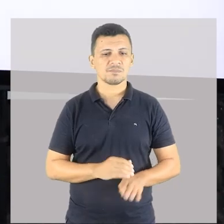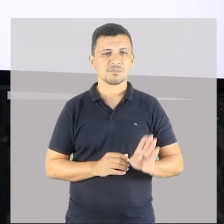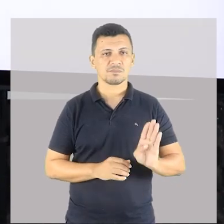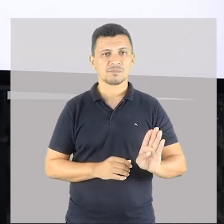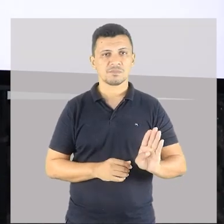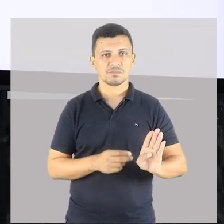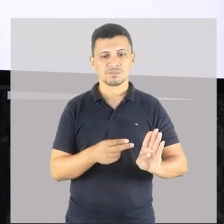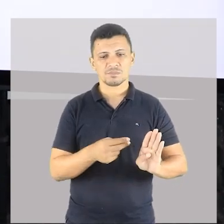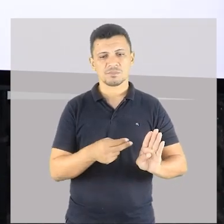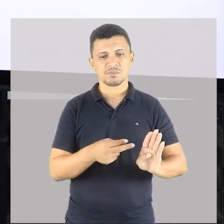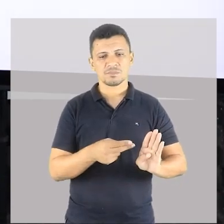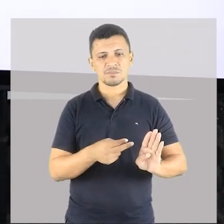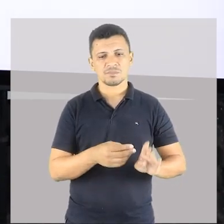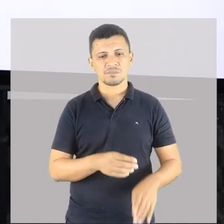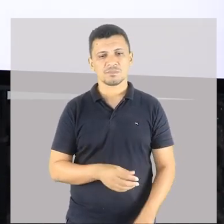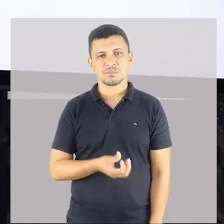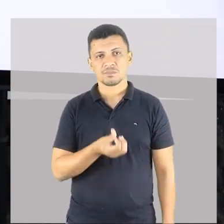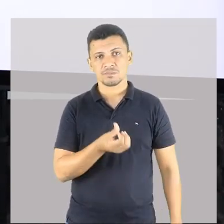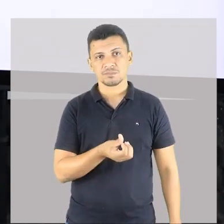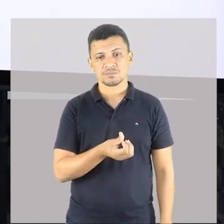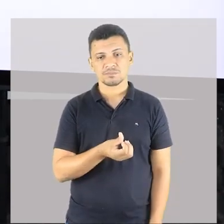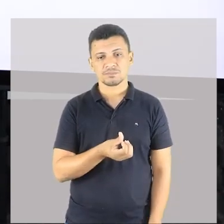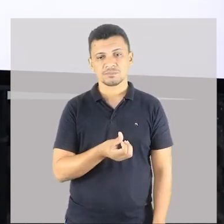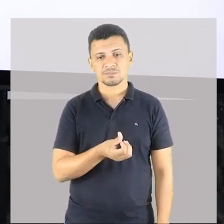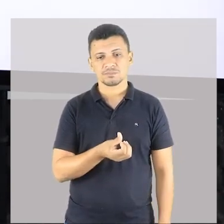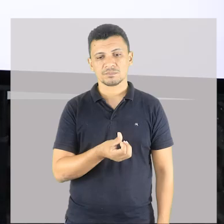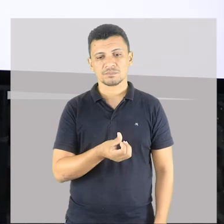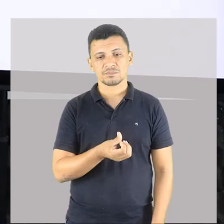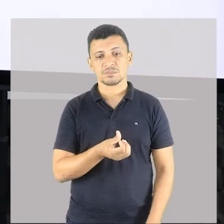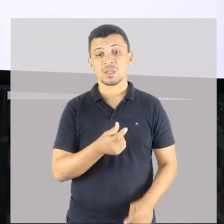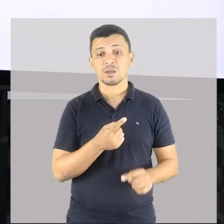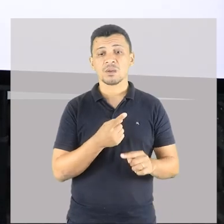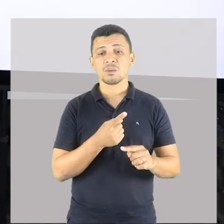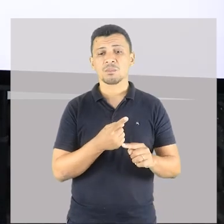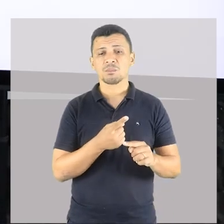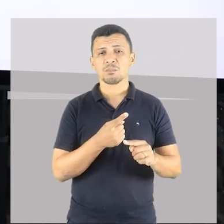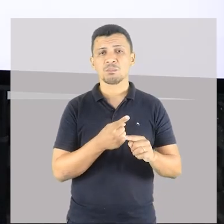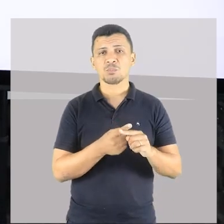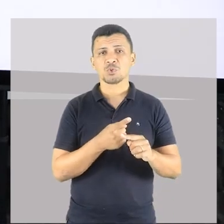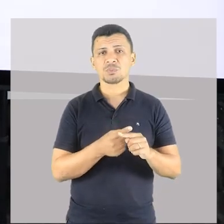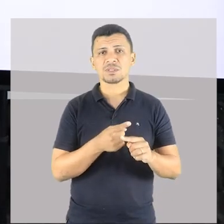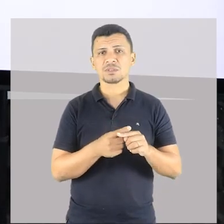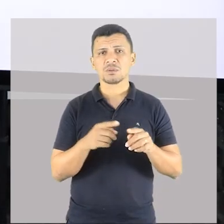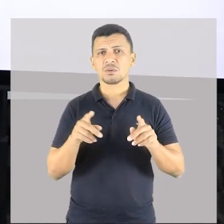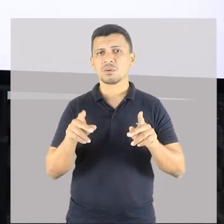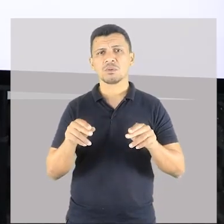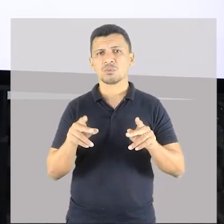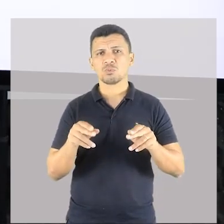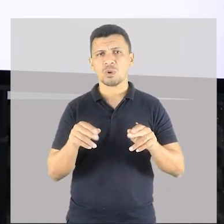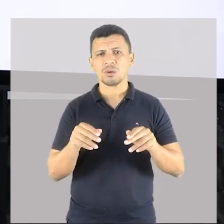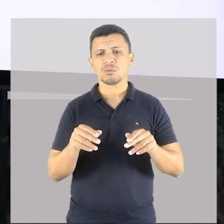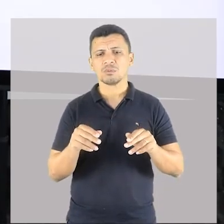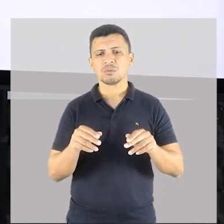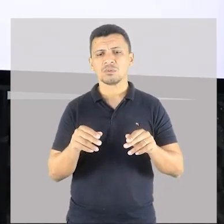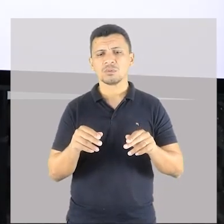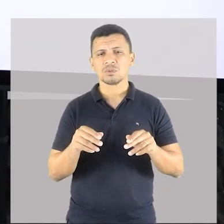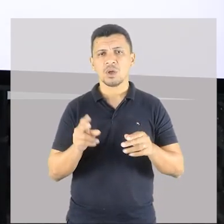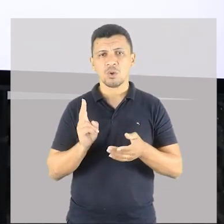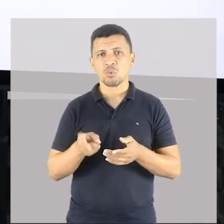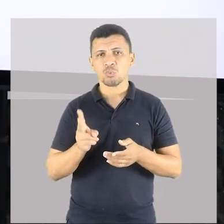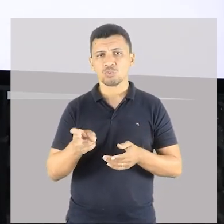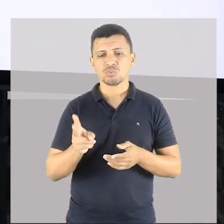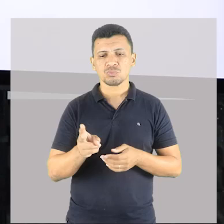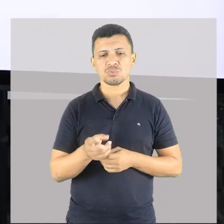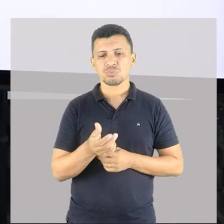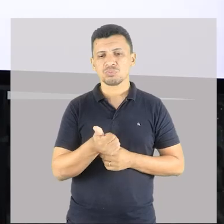B vai ser igual a 6. Multiplicação de potência de mesma base. Conserva a base. Deixa eu botar para cá aqui,